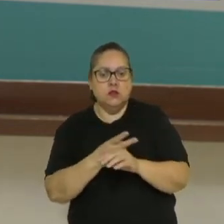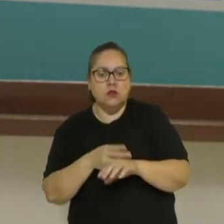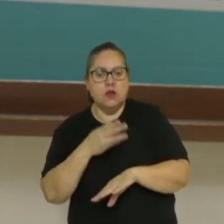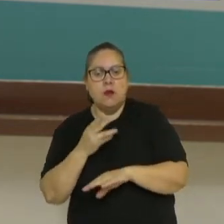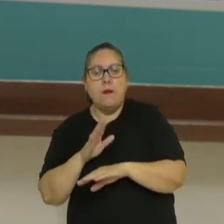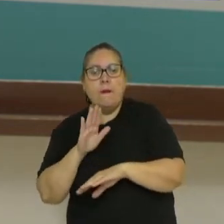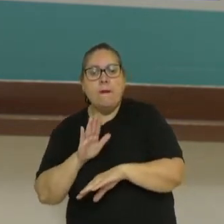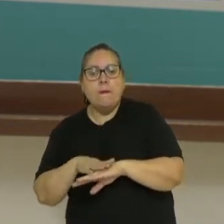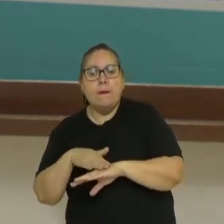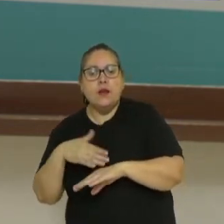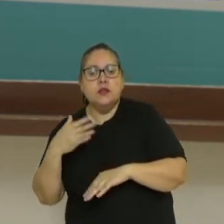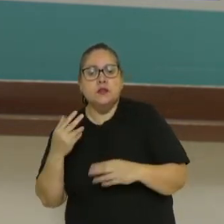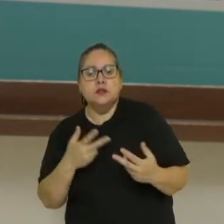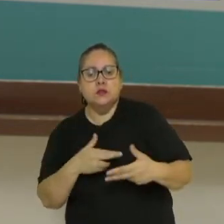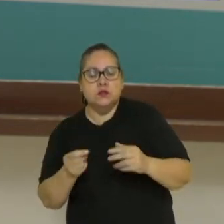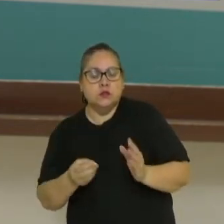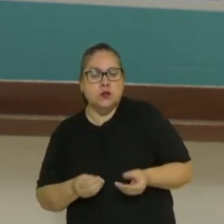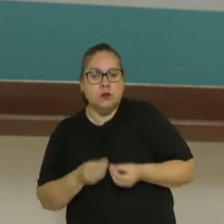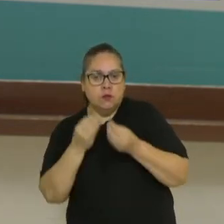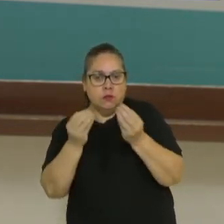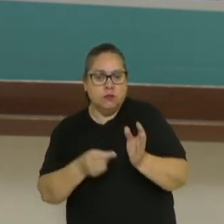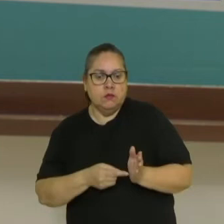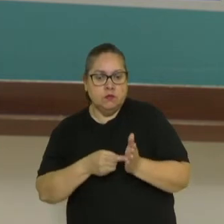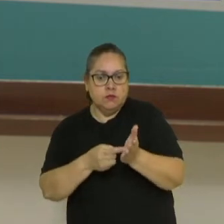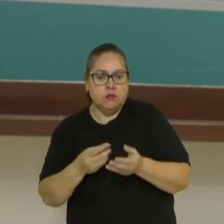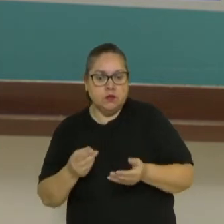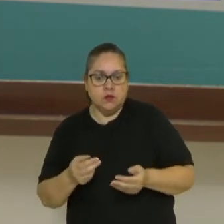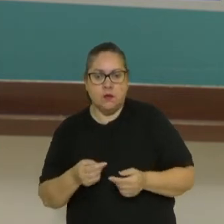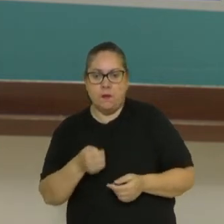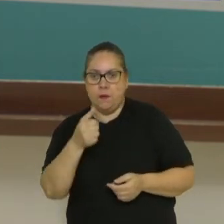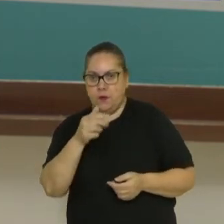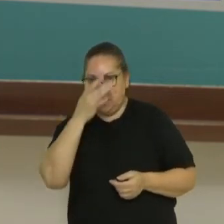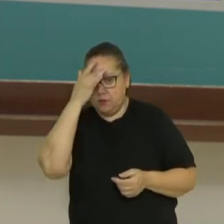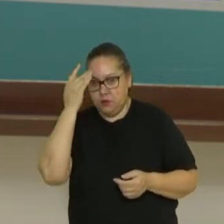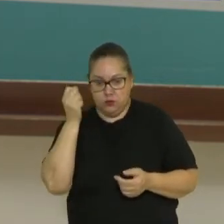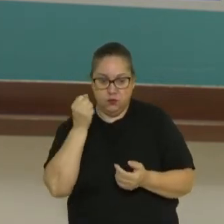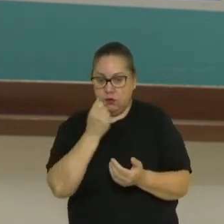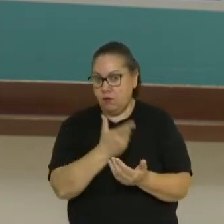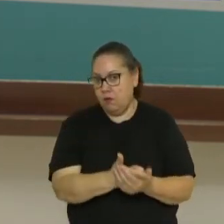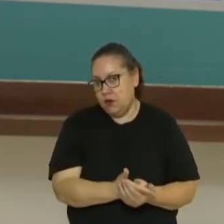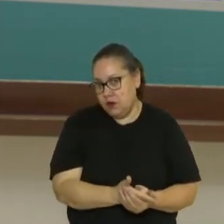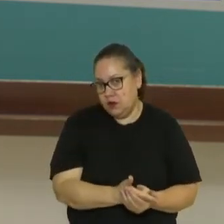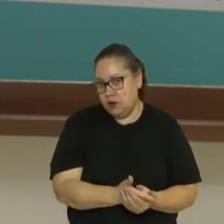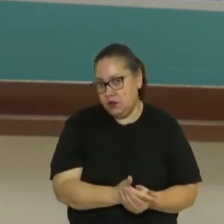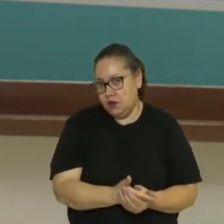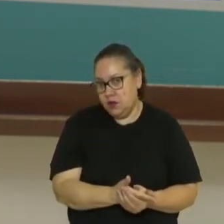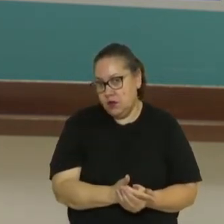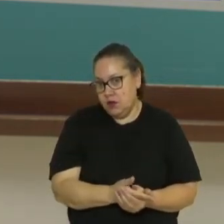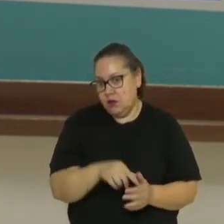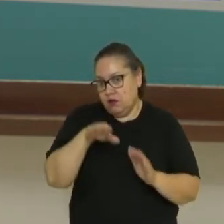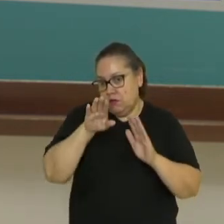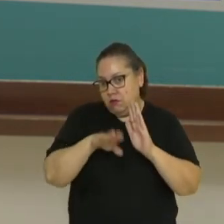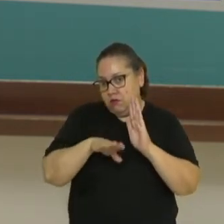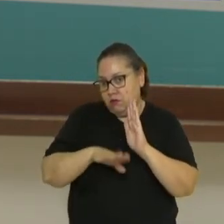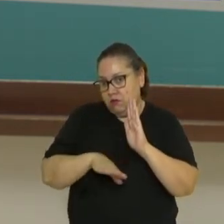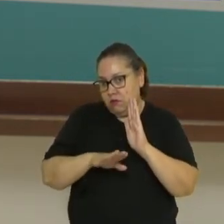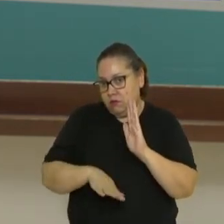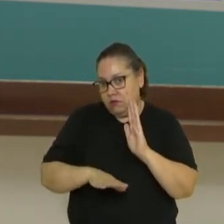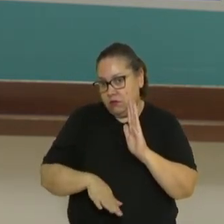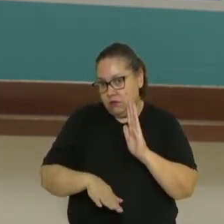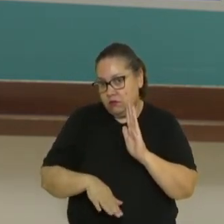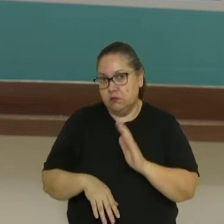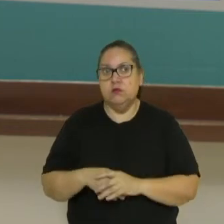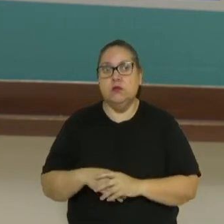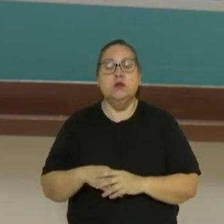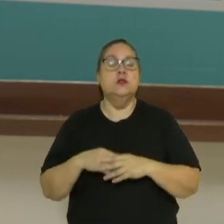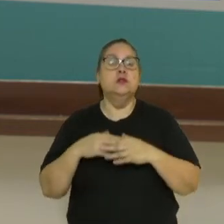mais produtos eu tenho para oferecer e menos pessoas eu tenho para comprar, mais barato vai ser aquele produto.